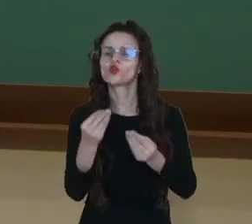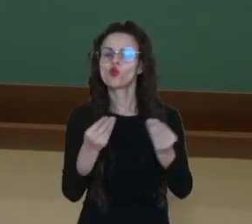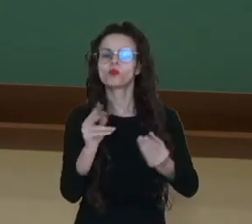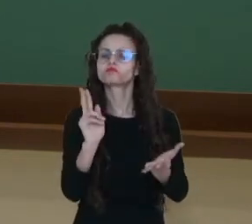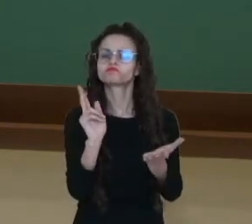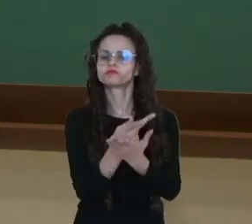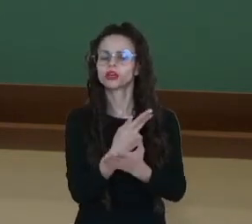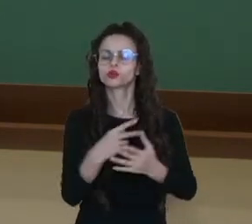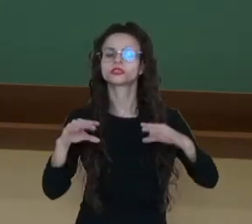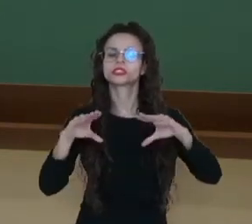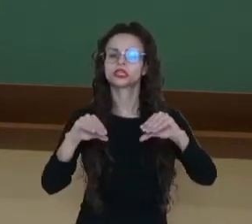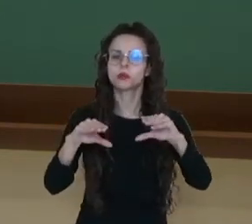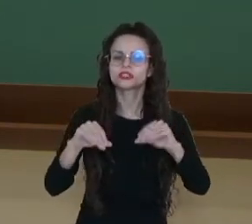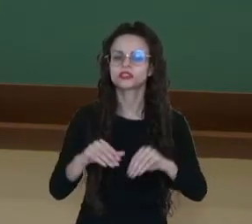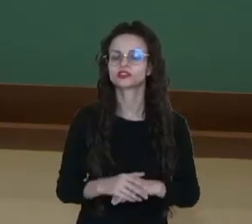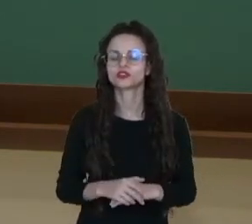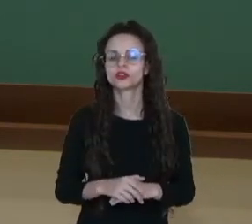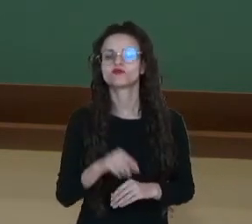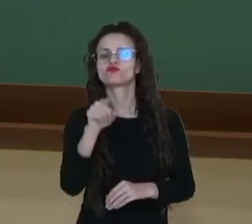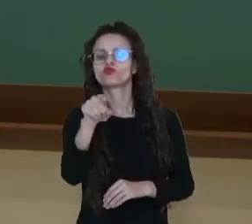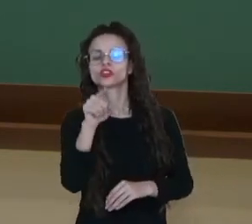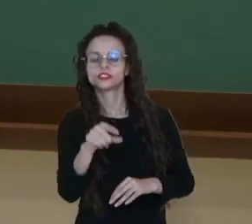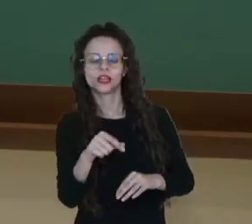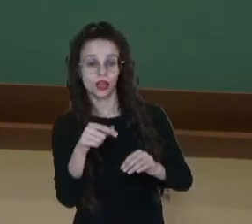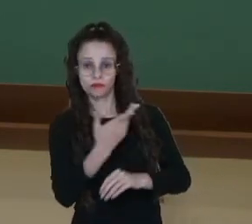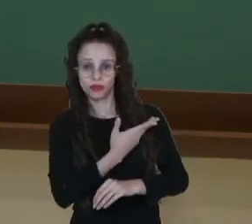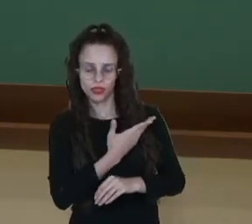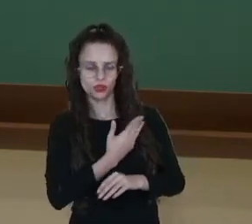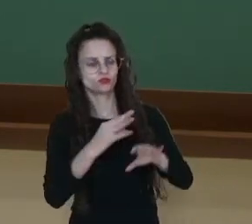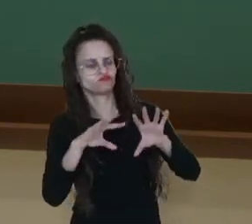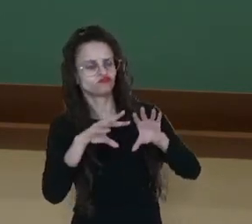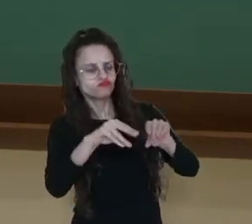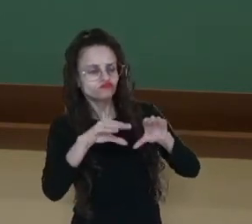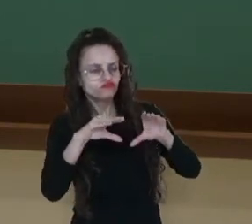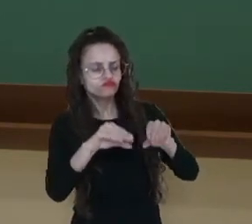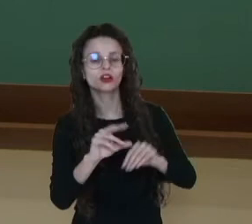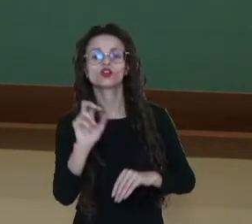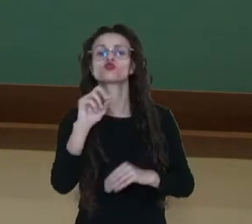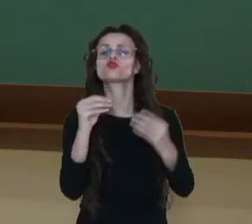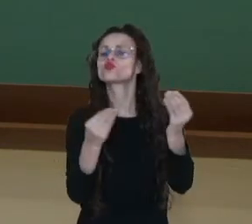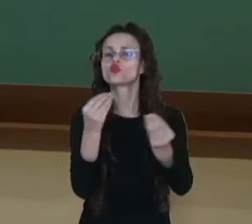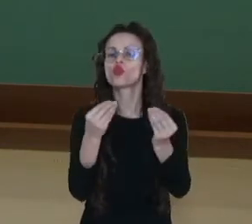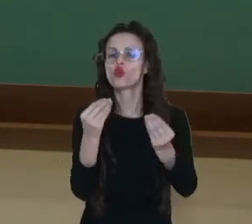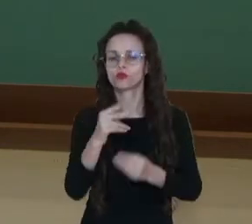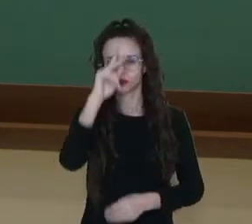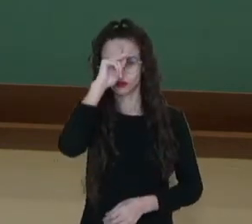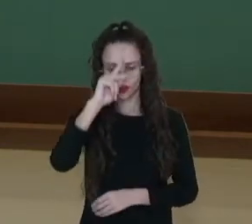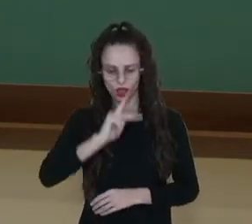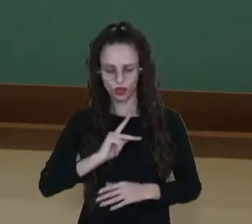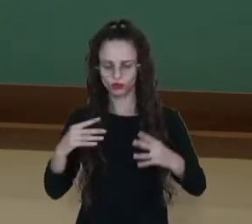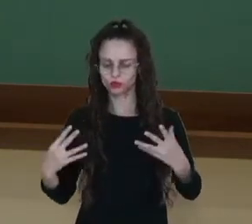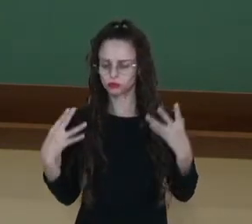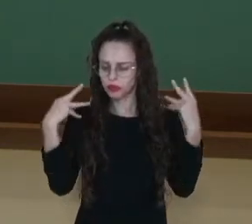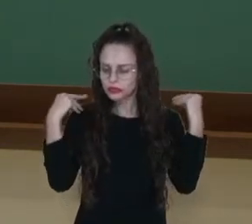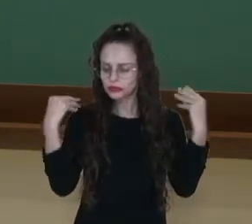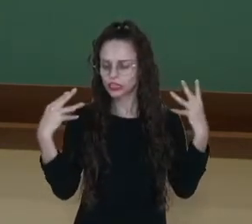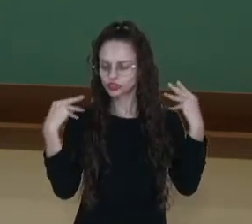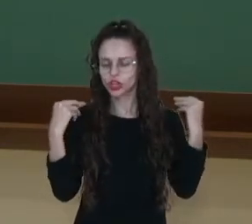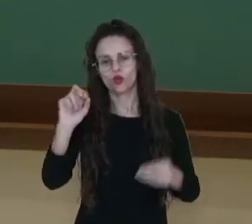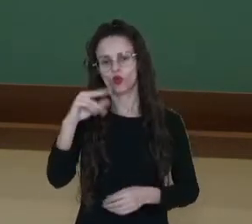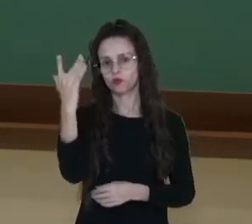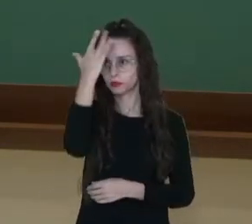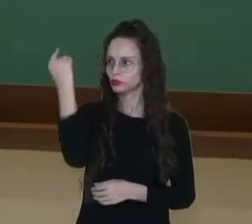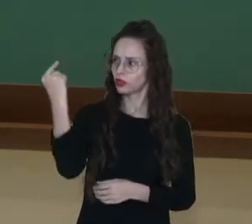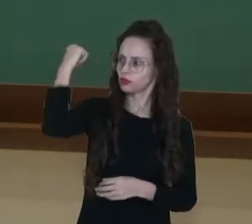massagearam? Como foi massagear o colega? Como foi se automassagear, né? Ou receber